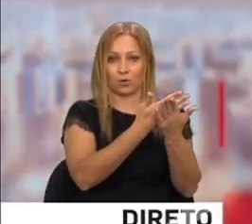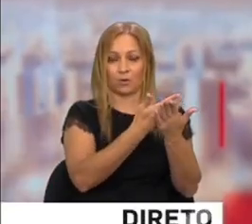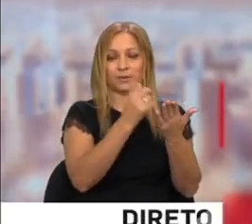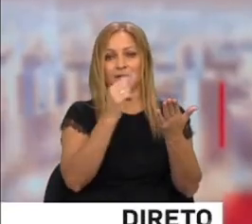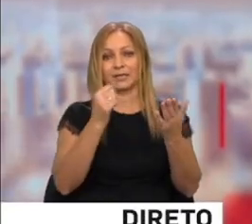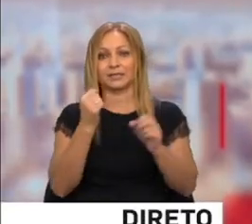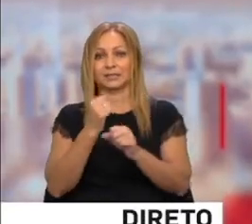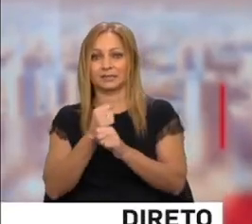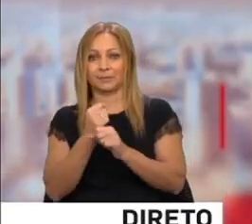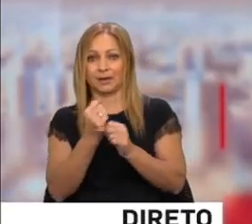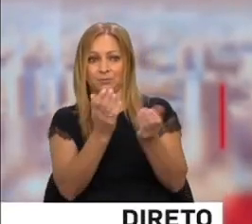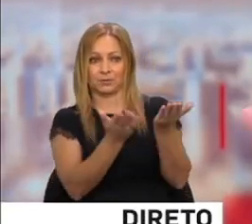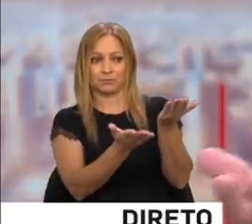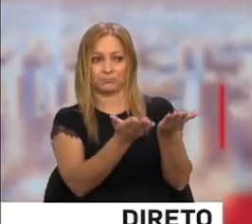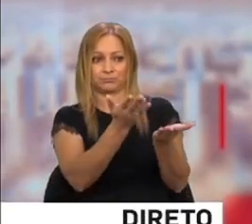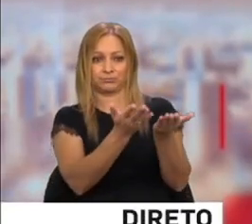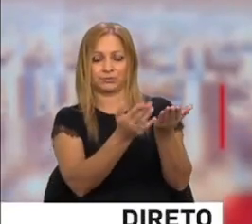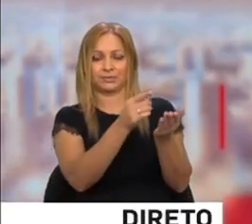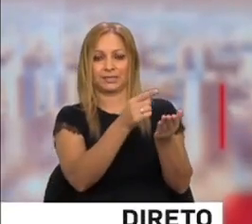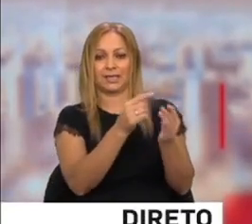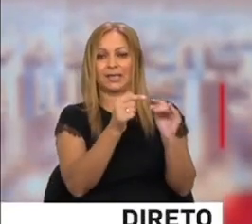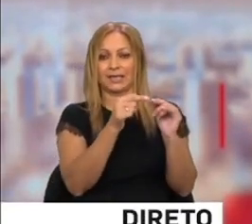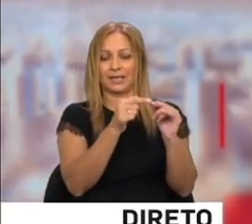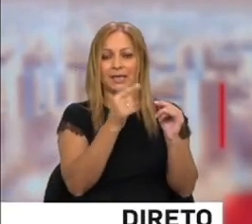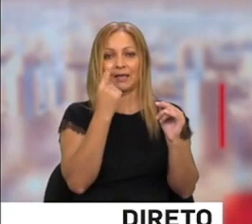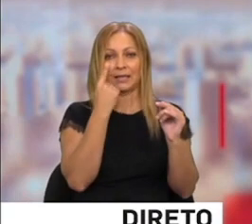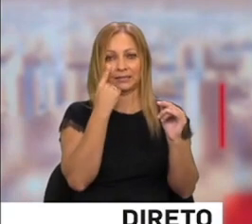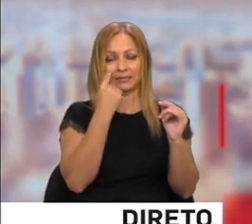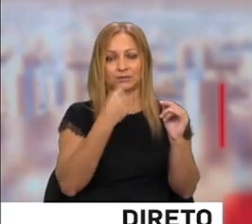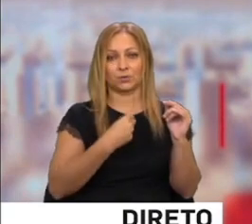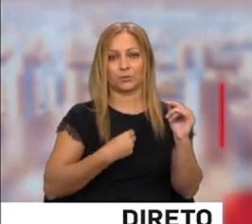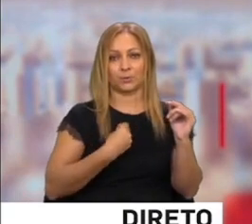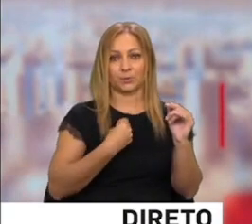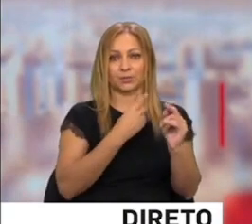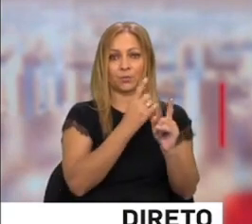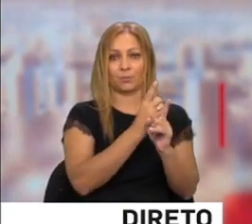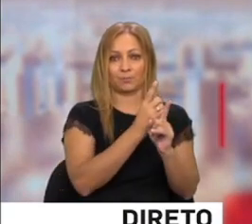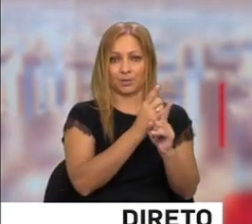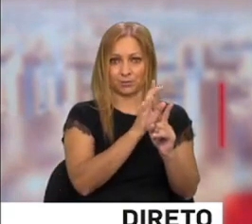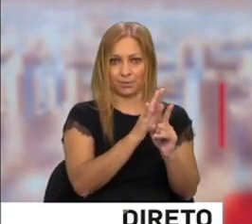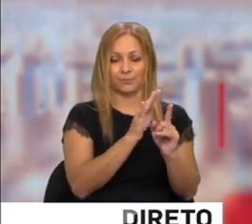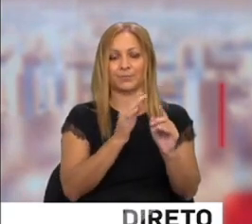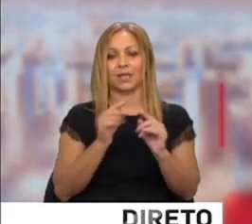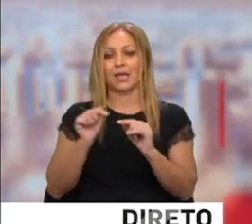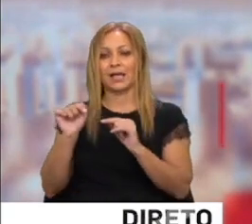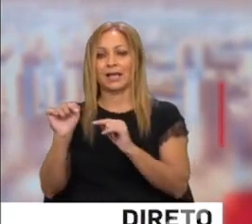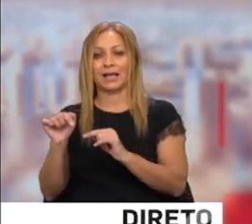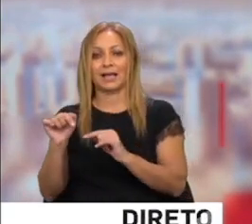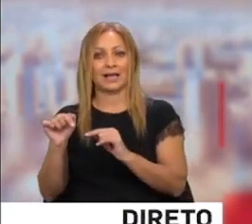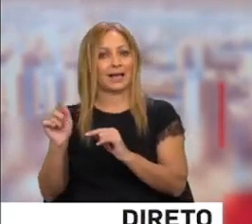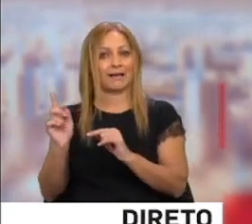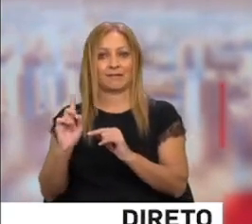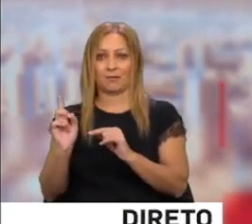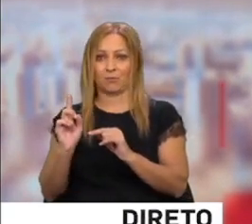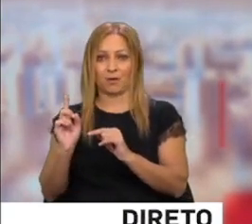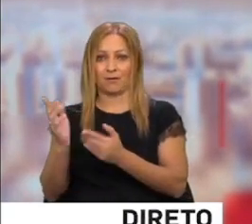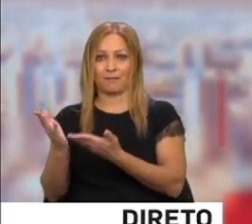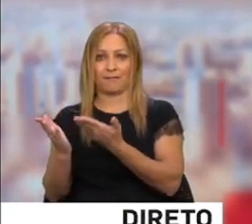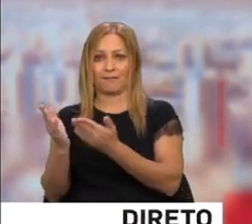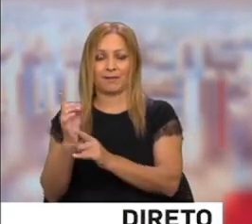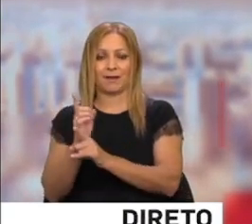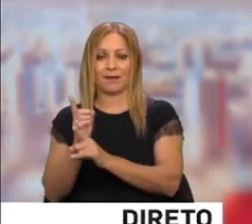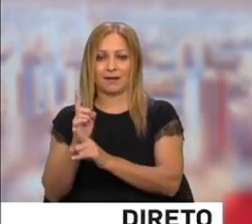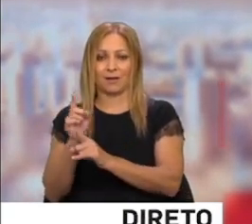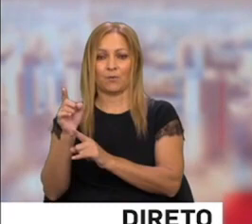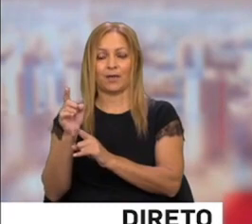é vista da mesma forma o artigo linha de conta em termos de preocupação nas políticas à estabilidade de preços o Mandato do Banco Central europeu Não é esse é